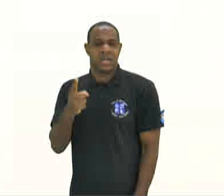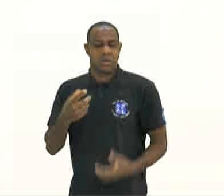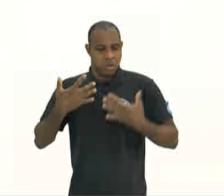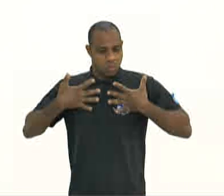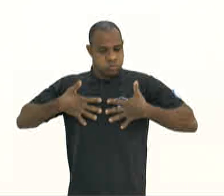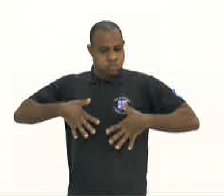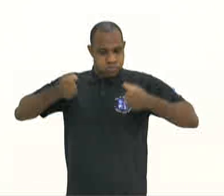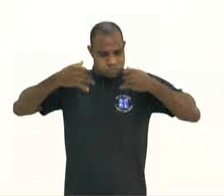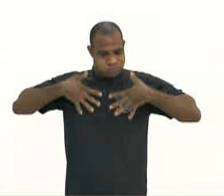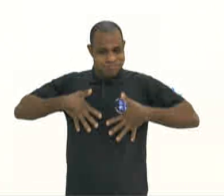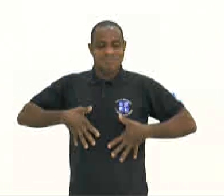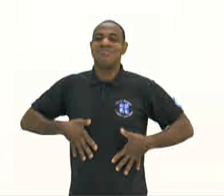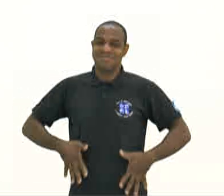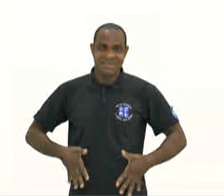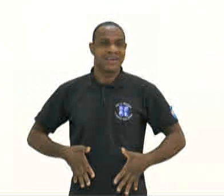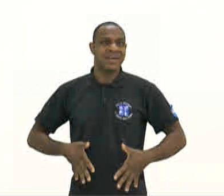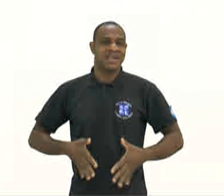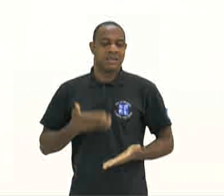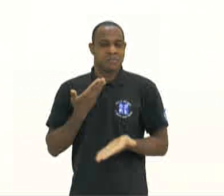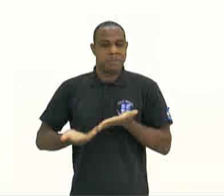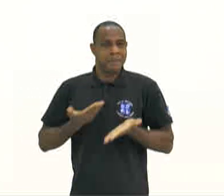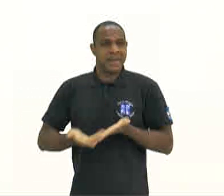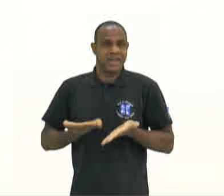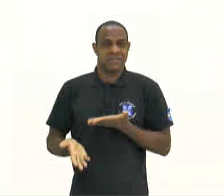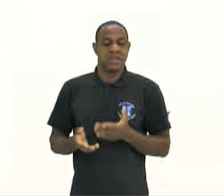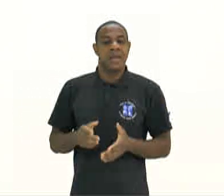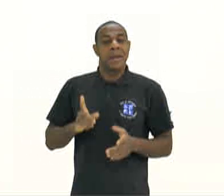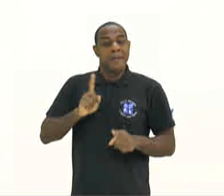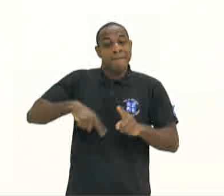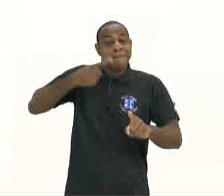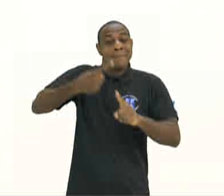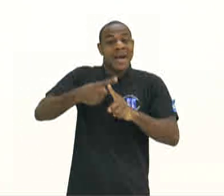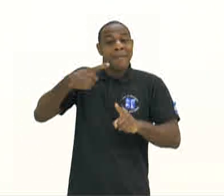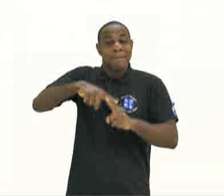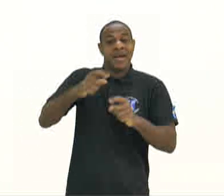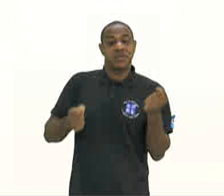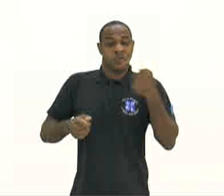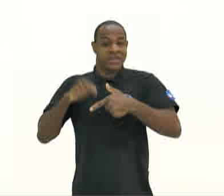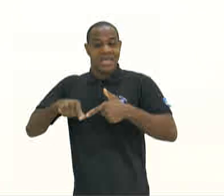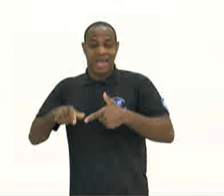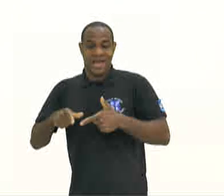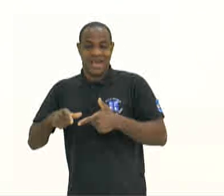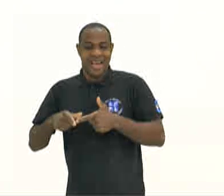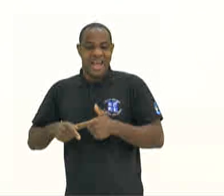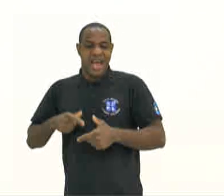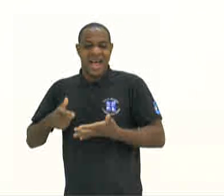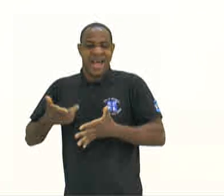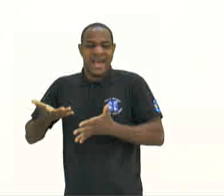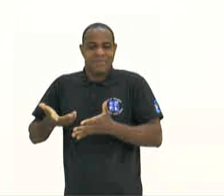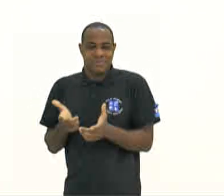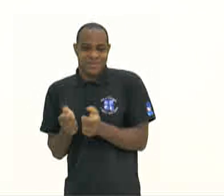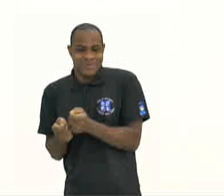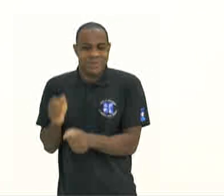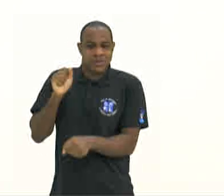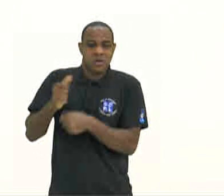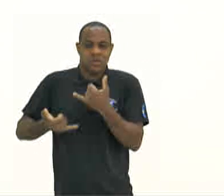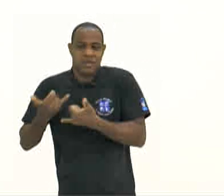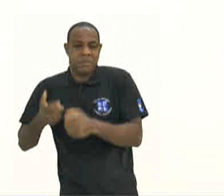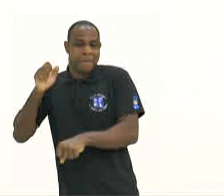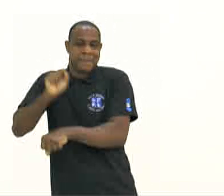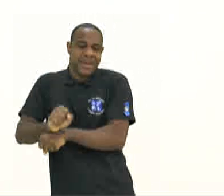que atividade passiva. Não é o esperado, porque é em relação a um jogo real,